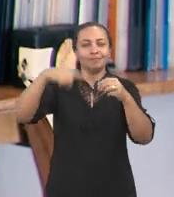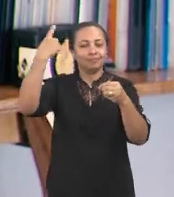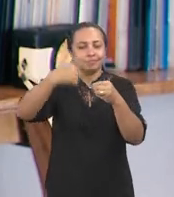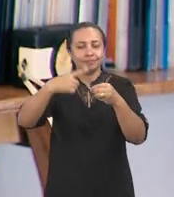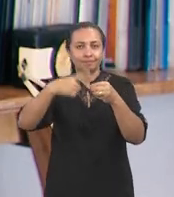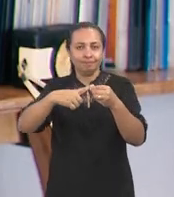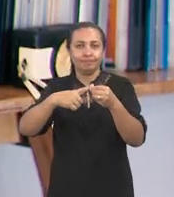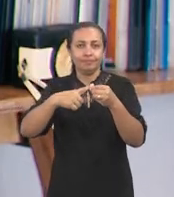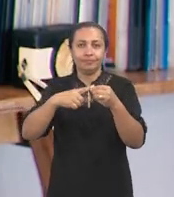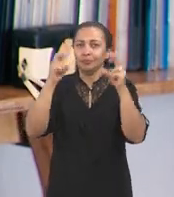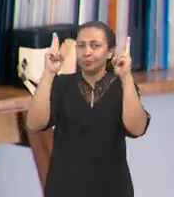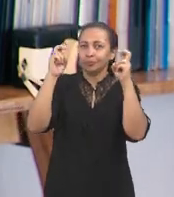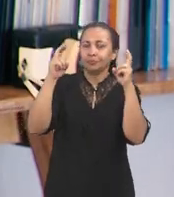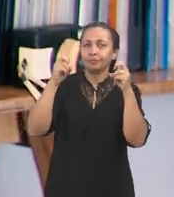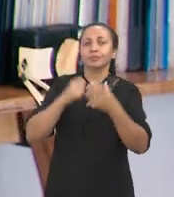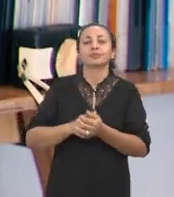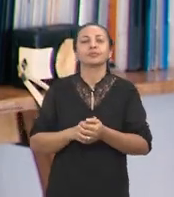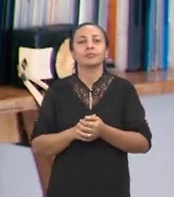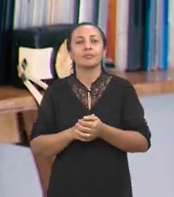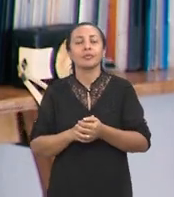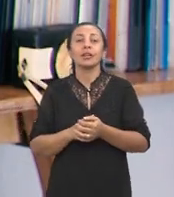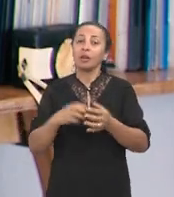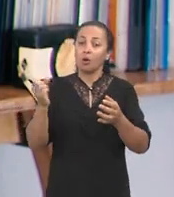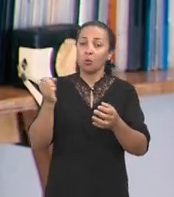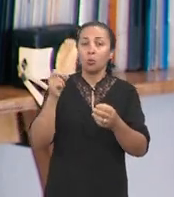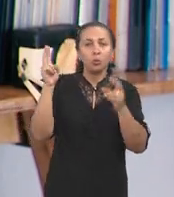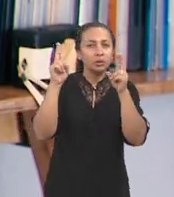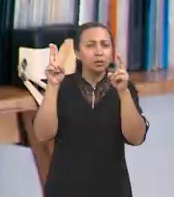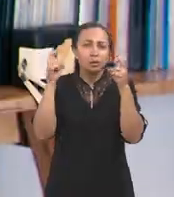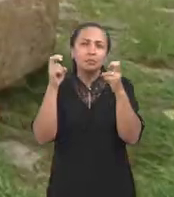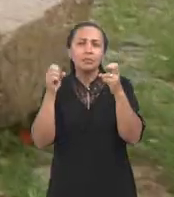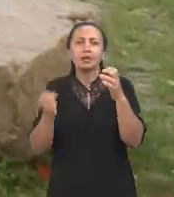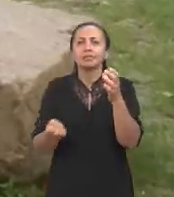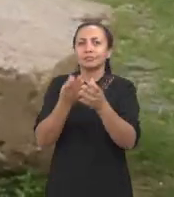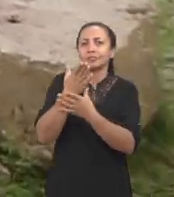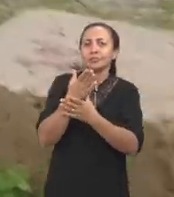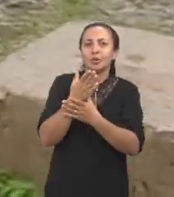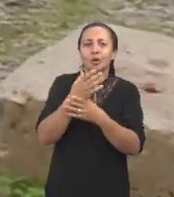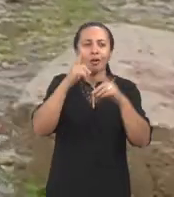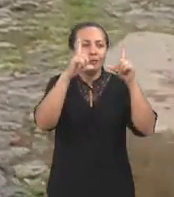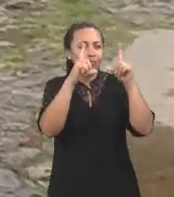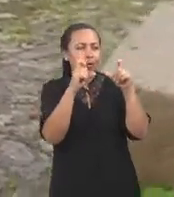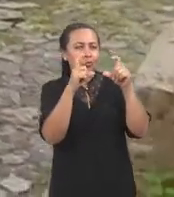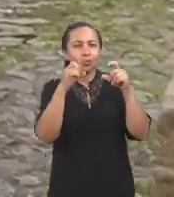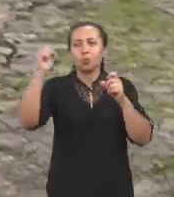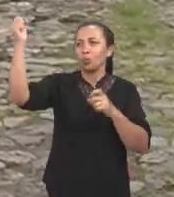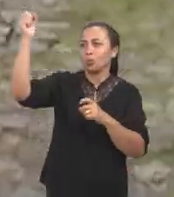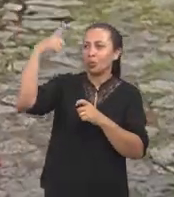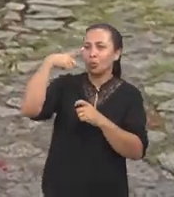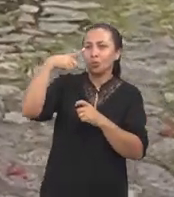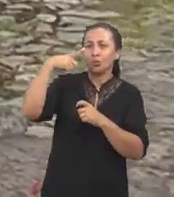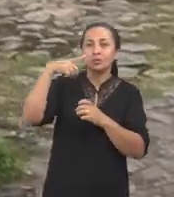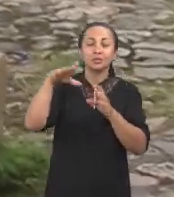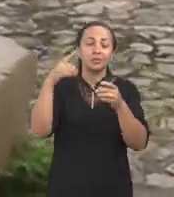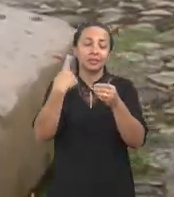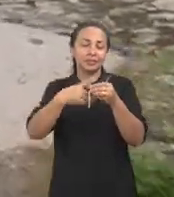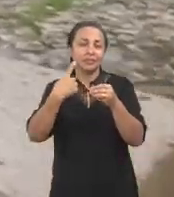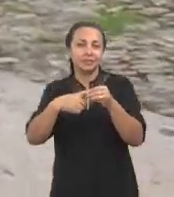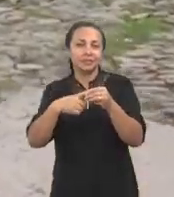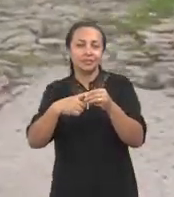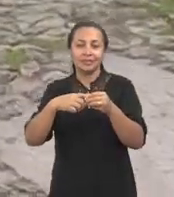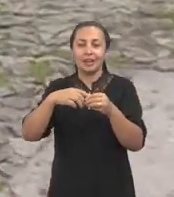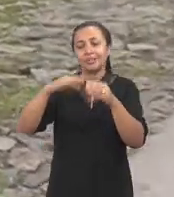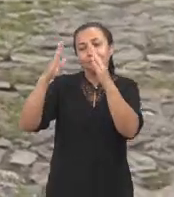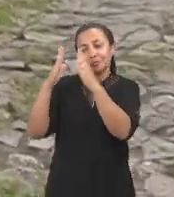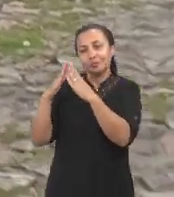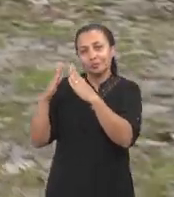um botou cidade um neologismo que eu criei a partir dos verbetes foto luz e